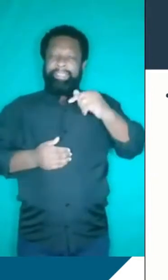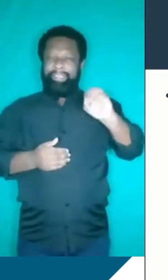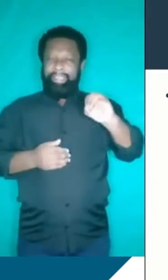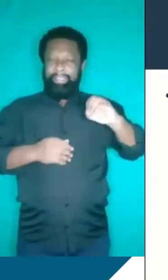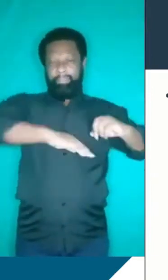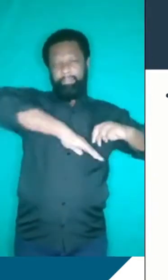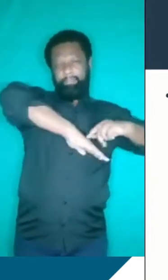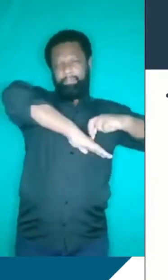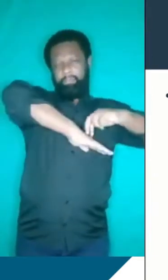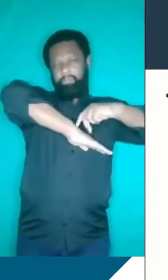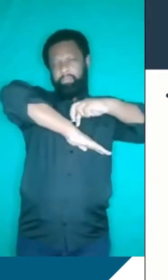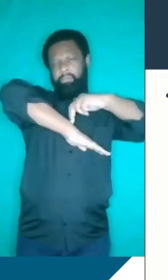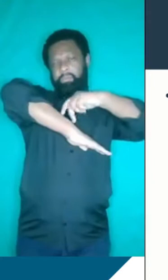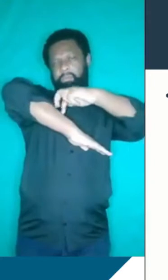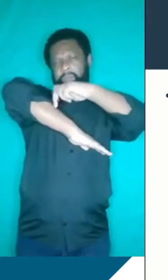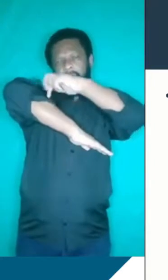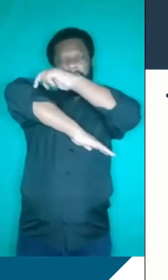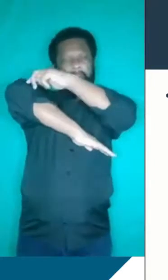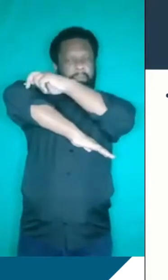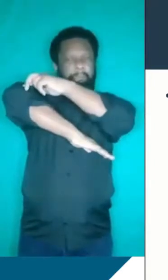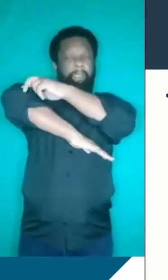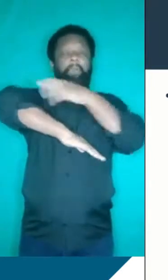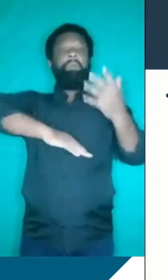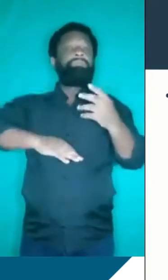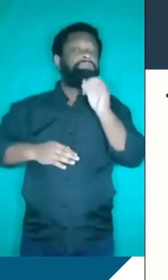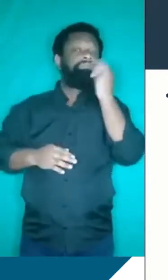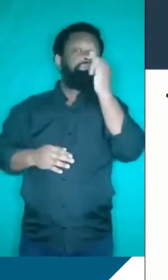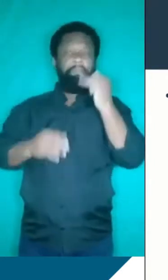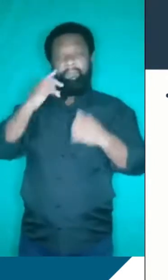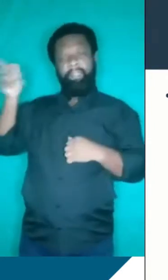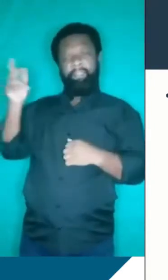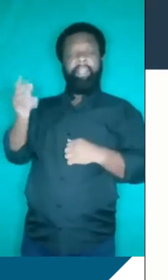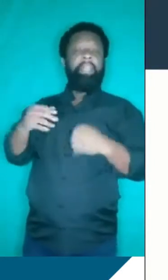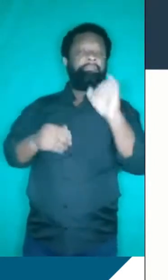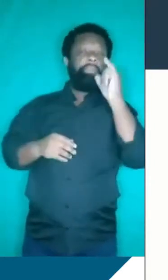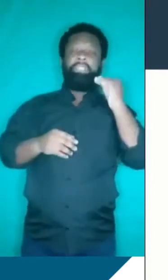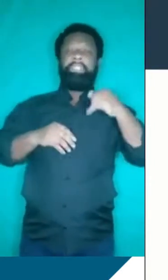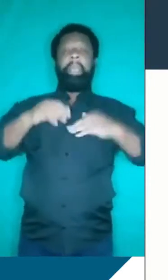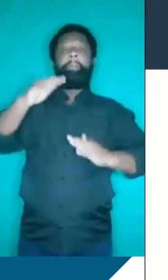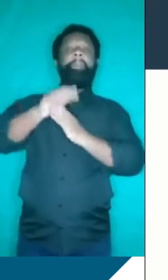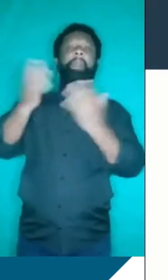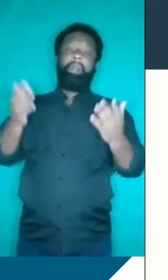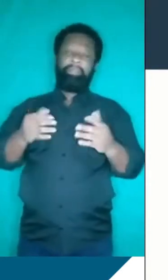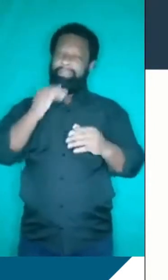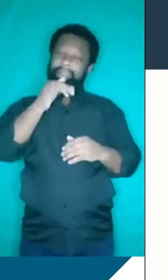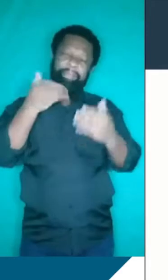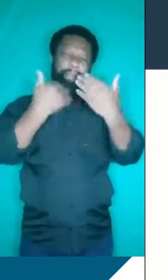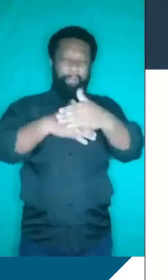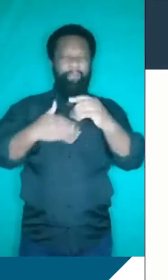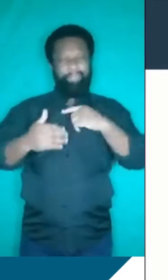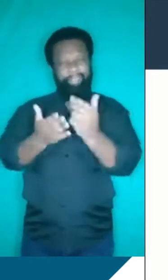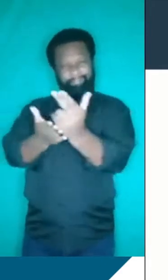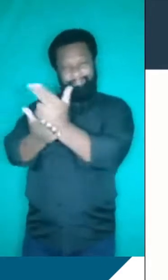de 30 graus, como mostra a figura a seguir. Qual a energia potencial máxima alcançada por ele? É claro que a questão vai te dar a figura,